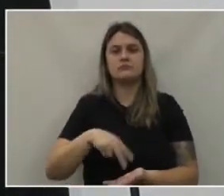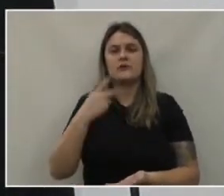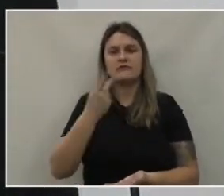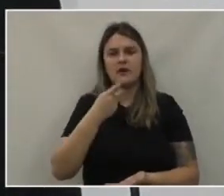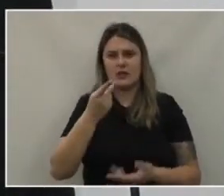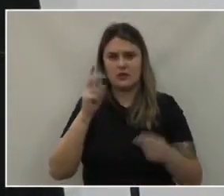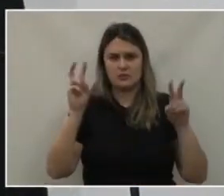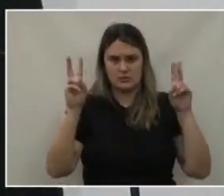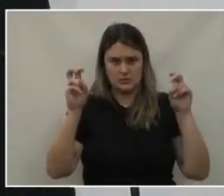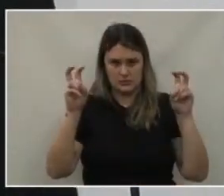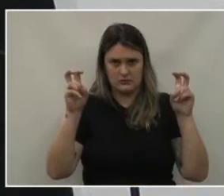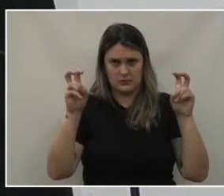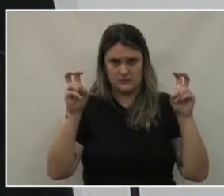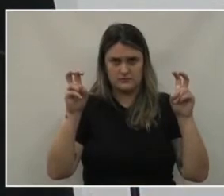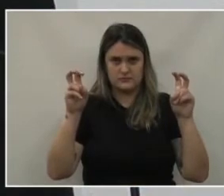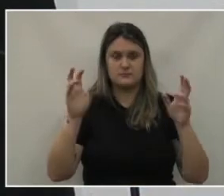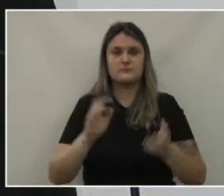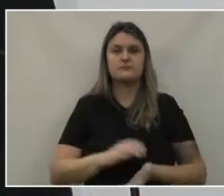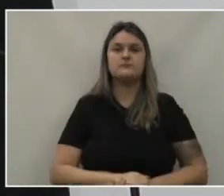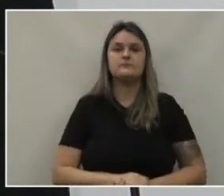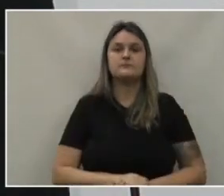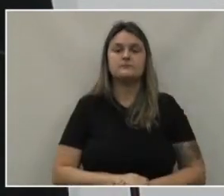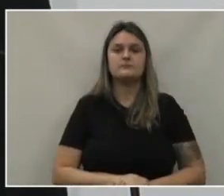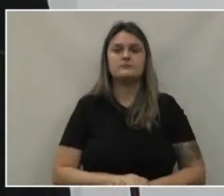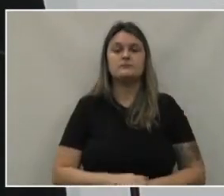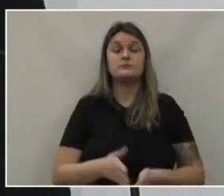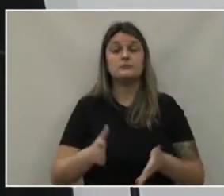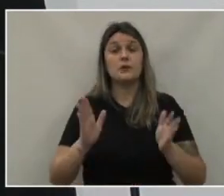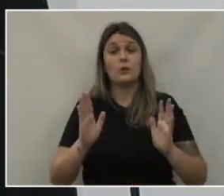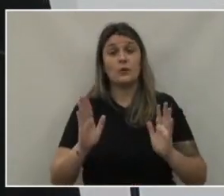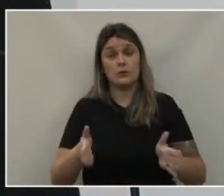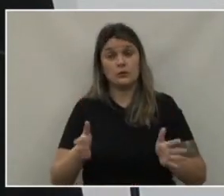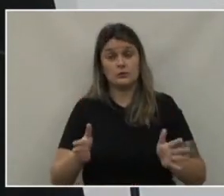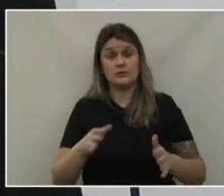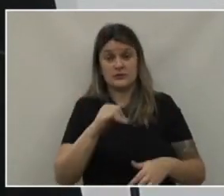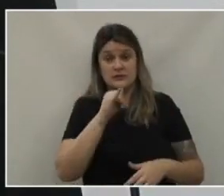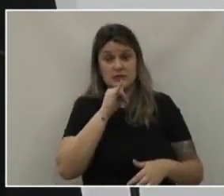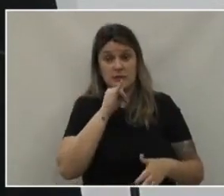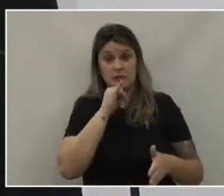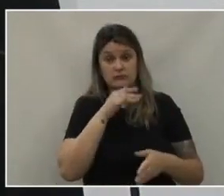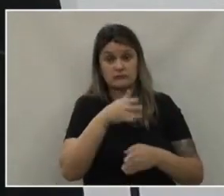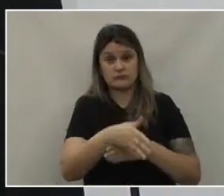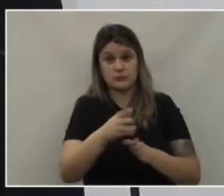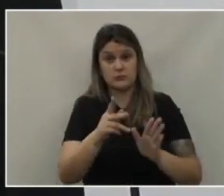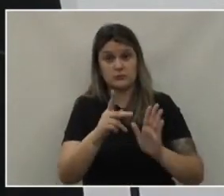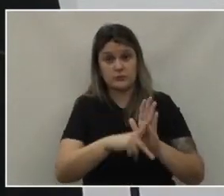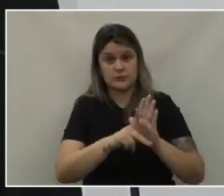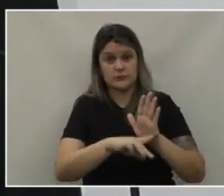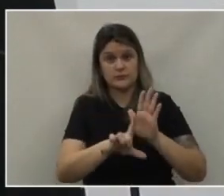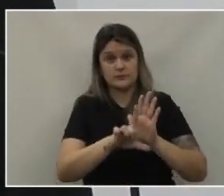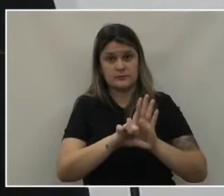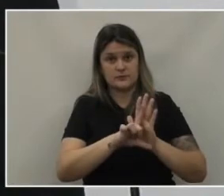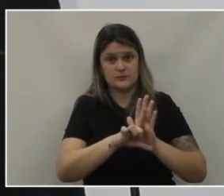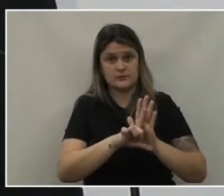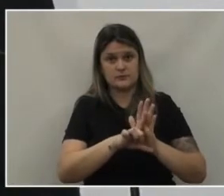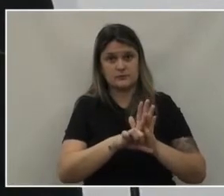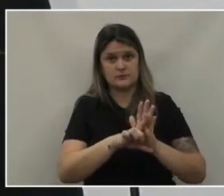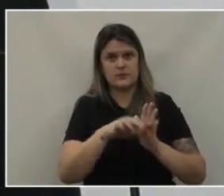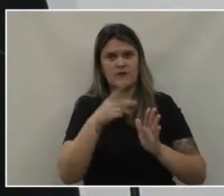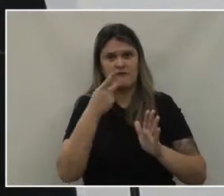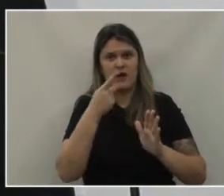falar sobre isto? Hoje, por exemplo, entrou nessa casa um outro projeto que fala